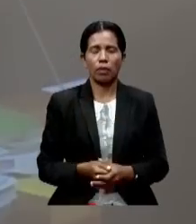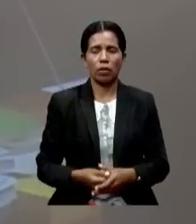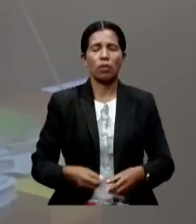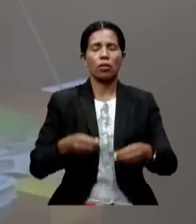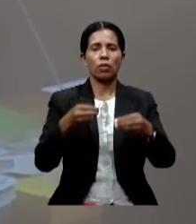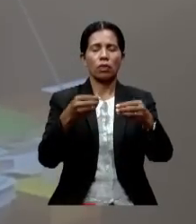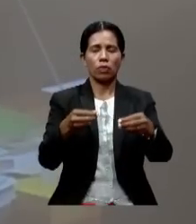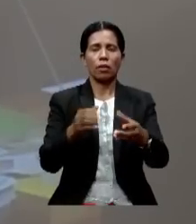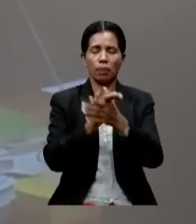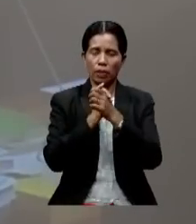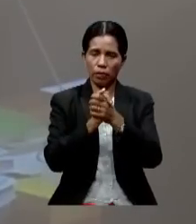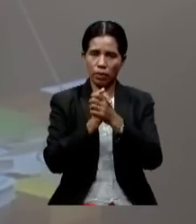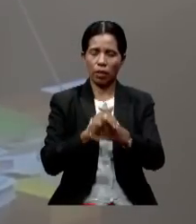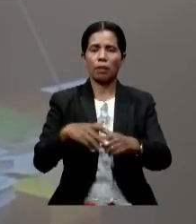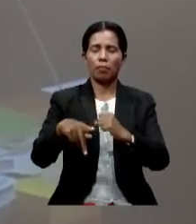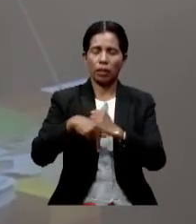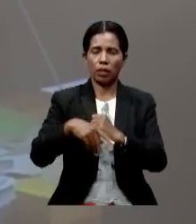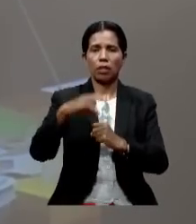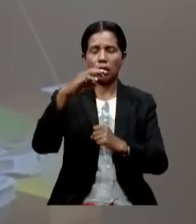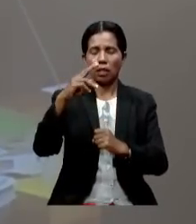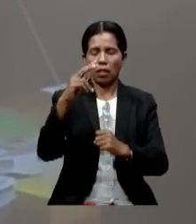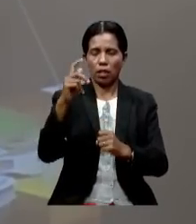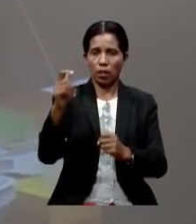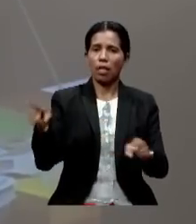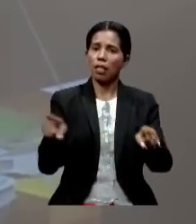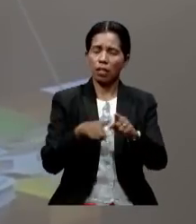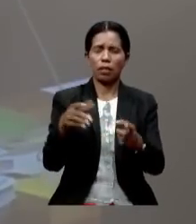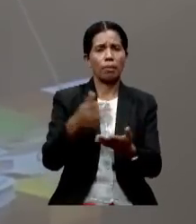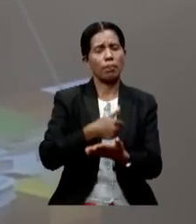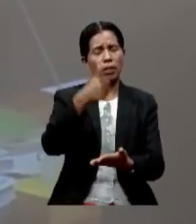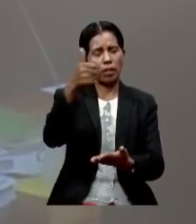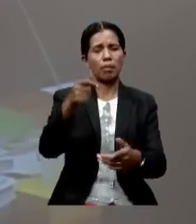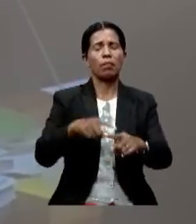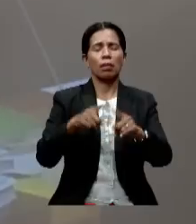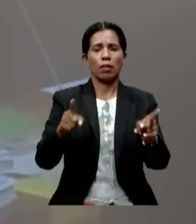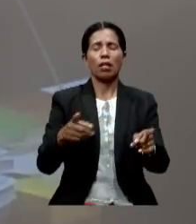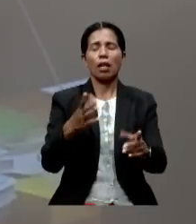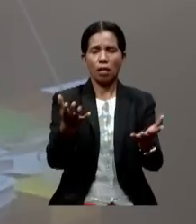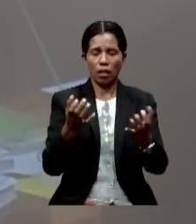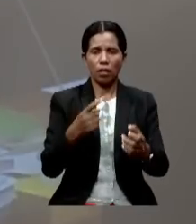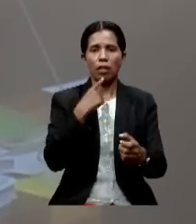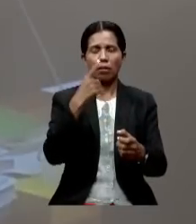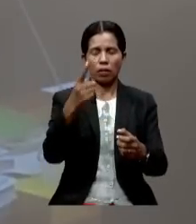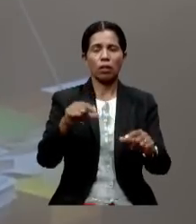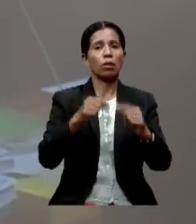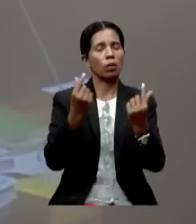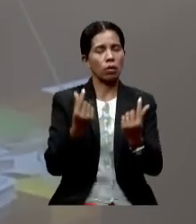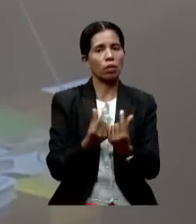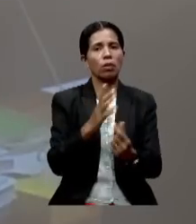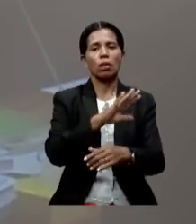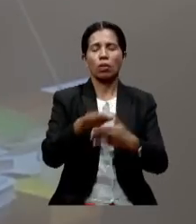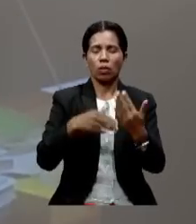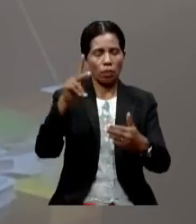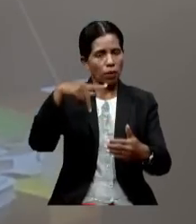felicidade do Partido CNRT para esse vencedor. Nós temos que felicitar a plataforma e a consistência